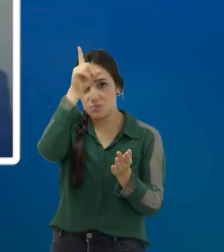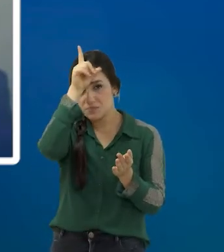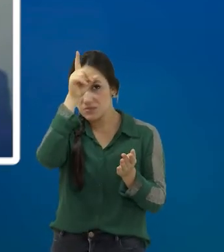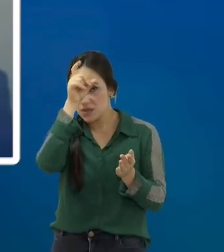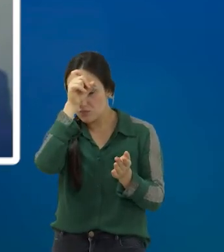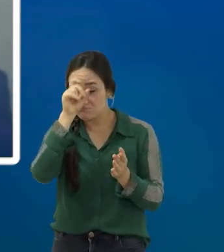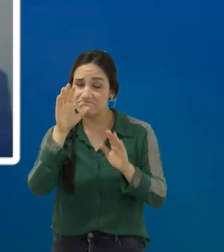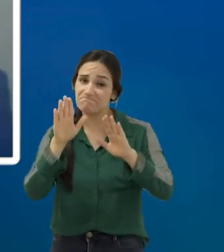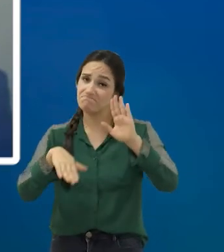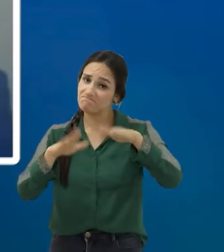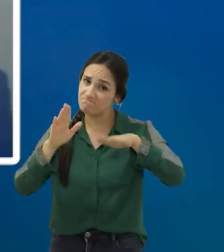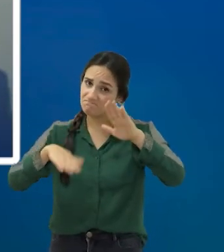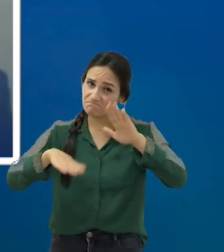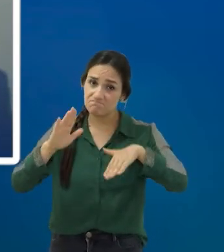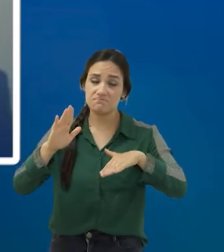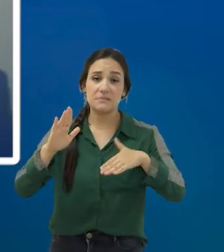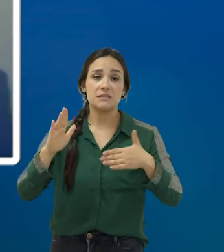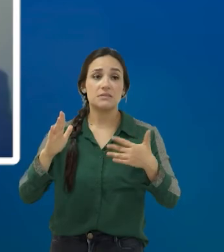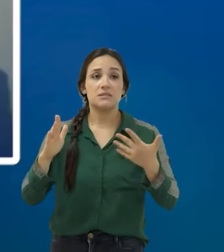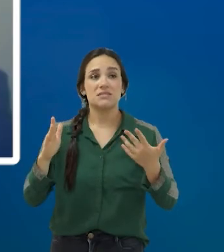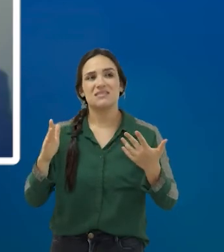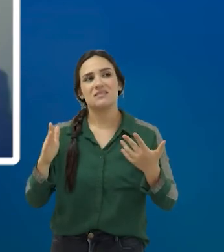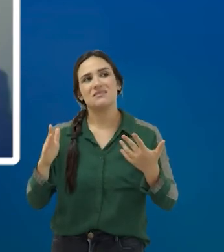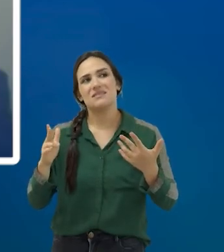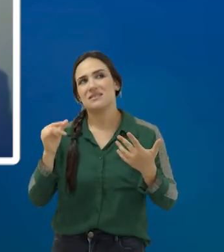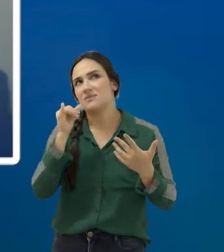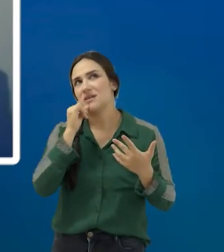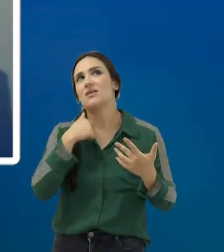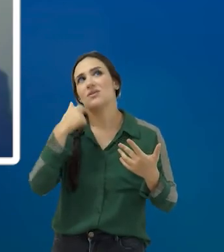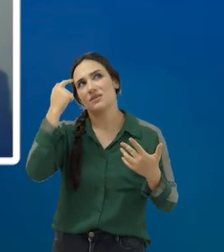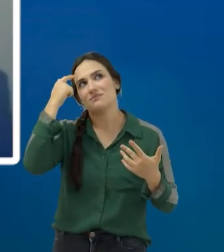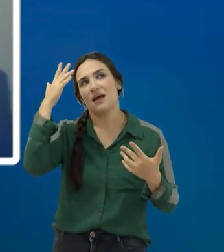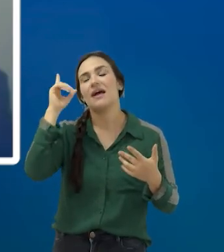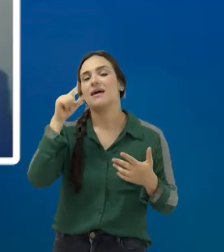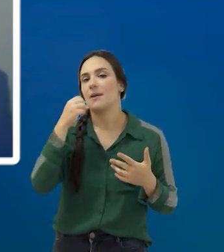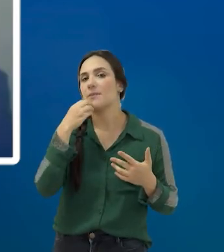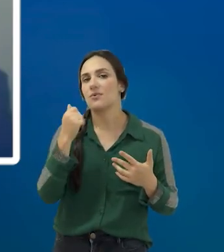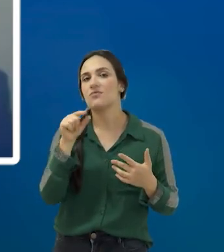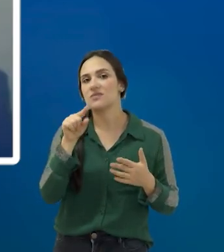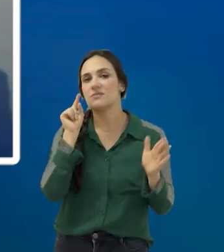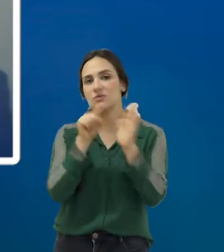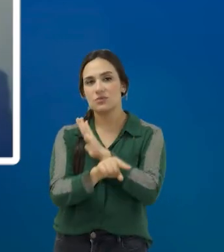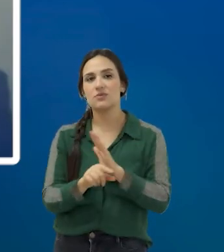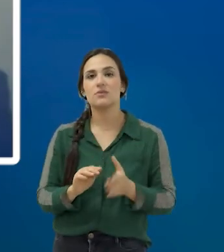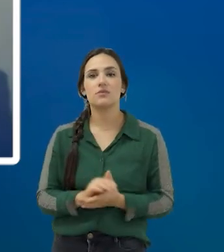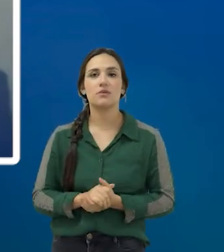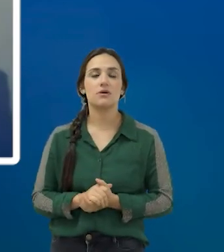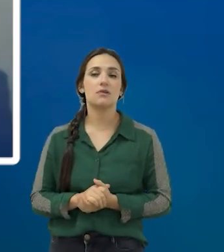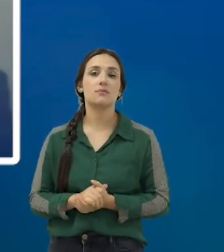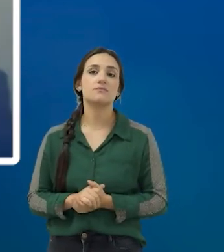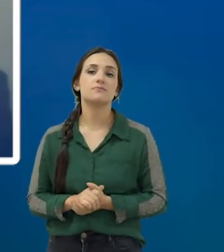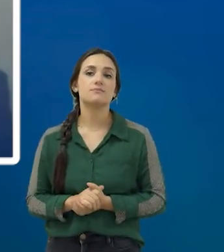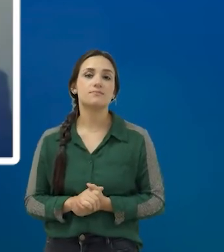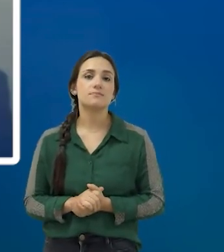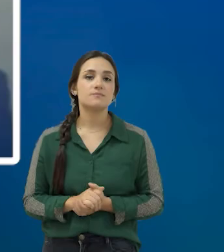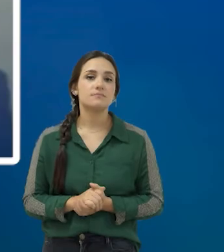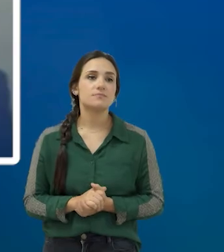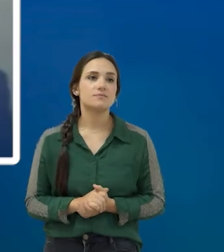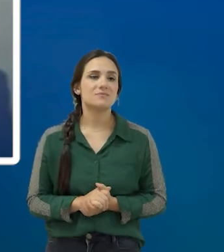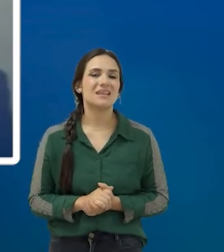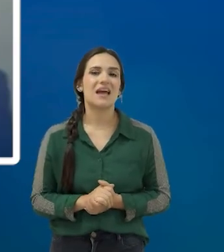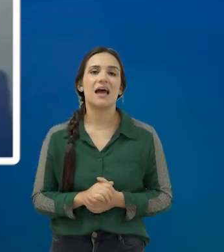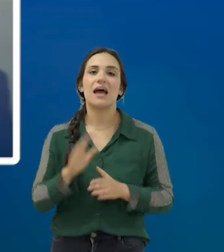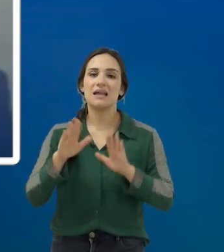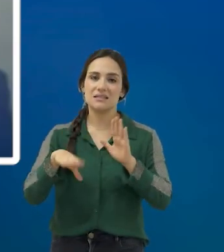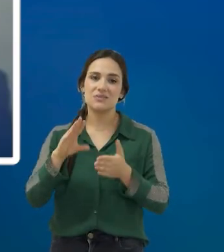empecilho, não, às vezes, eventualmente, agora eu pensei numa situação, foi bom você ter perguntado isso,